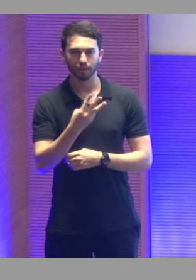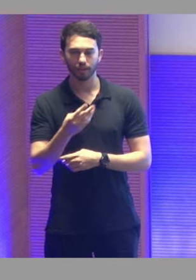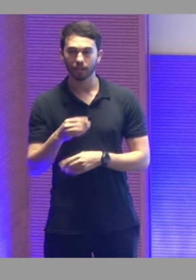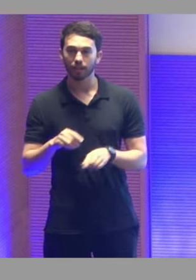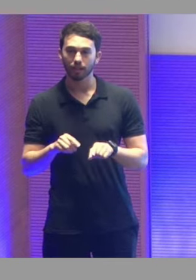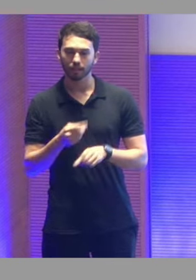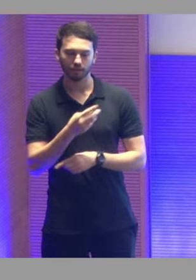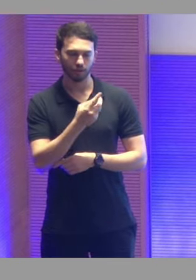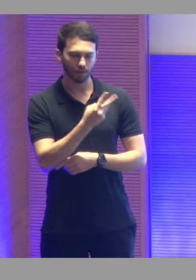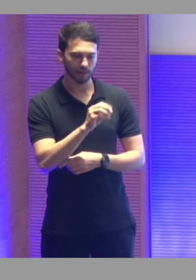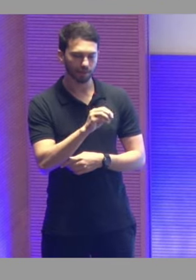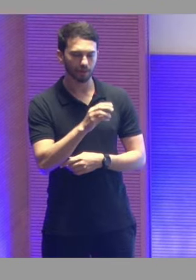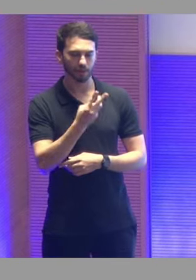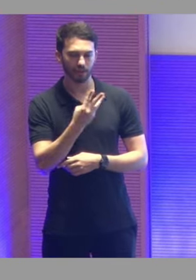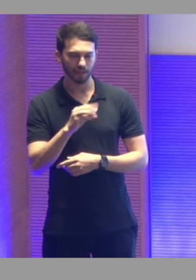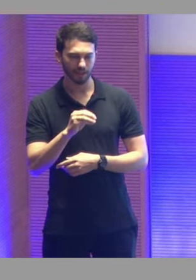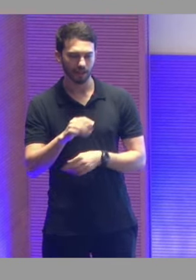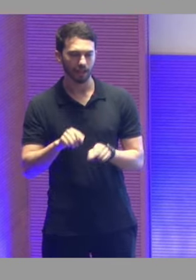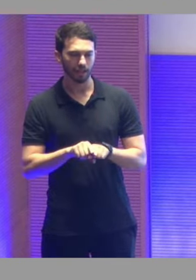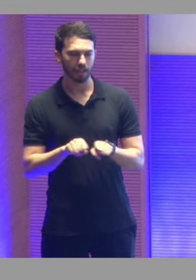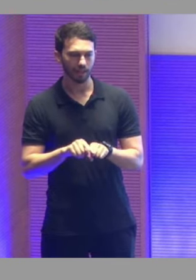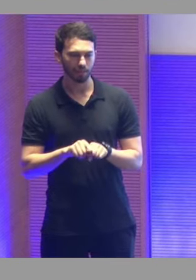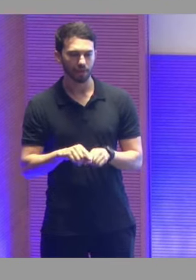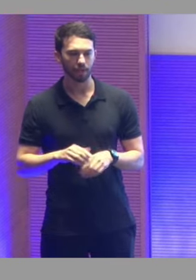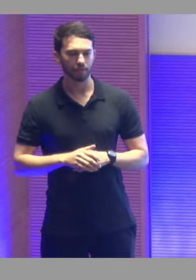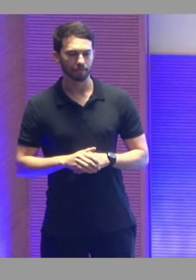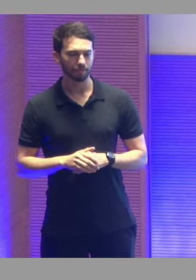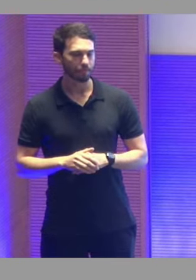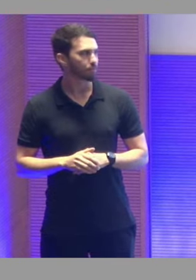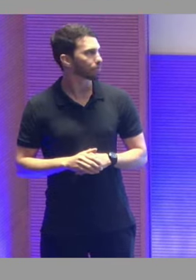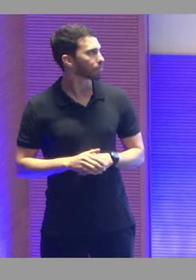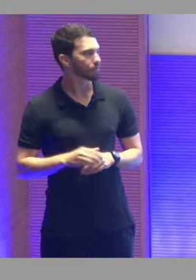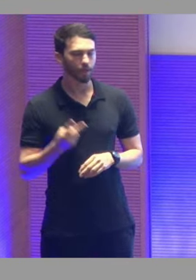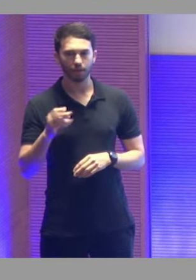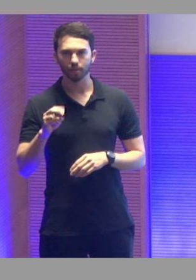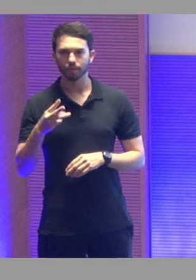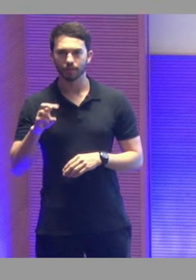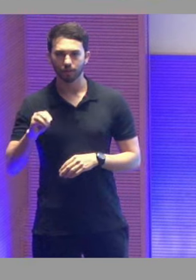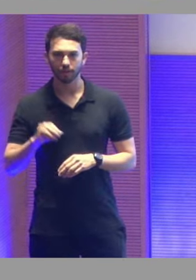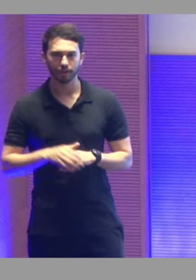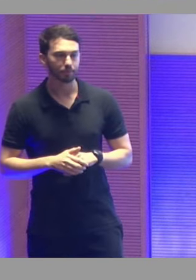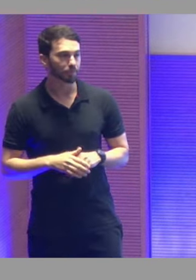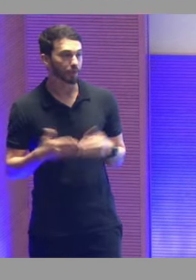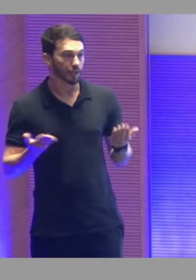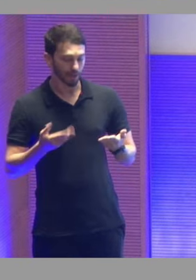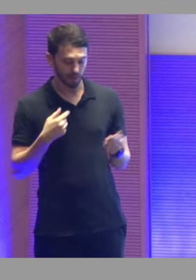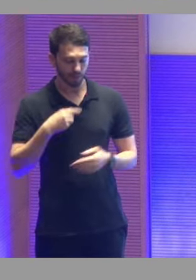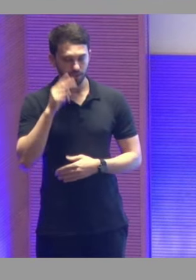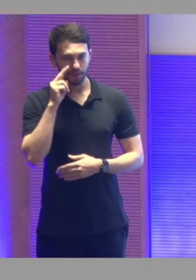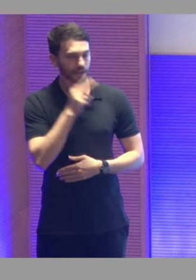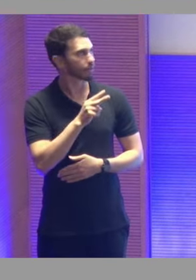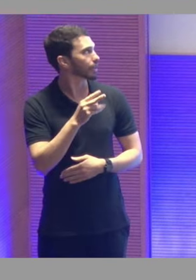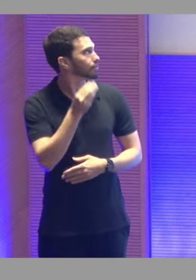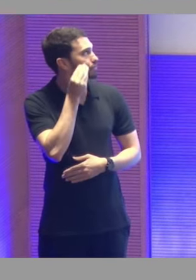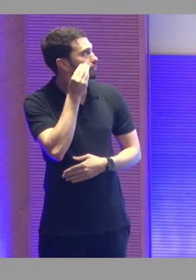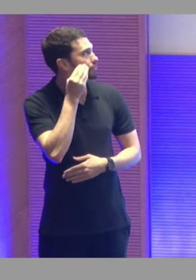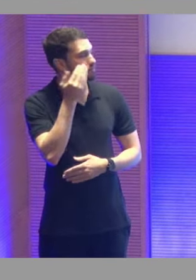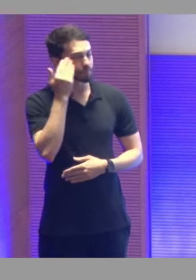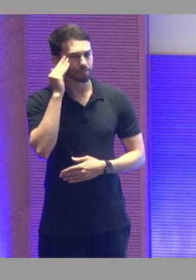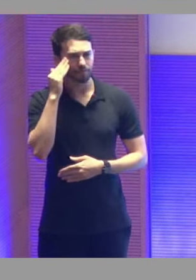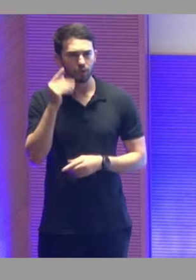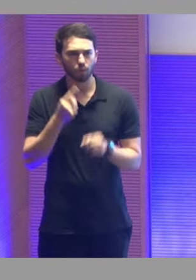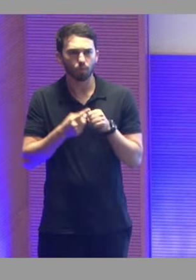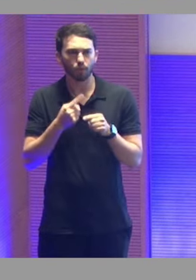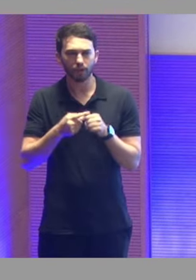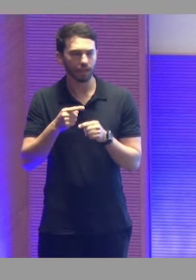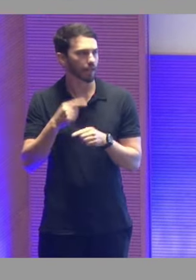da das metas eh pensando ali no horizonte de 2050 e quando a gente quer entender um pouquinho mais das motivações